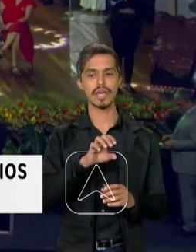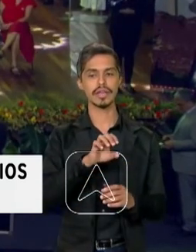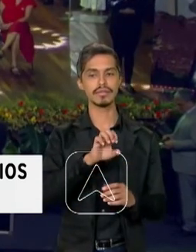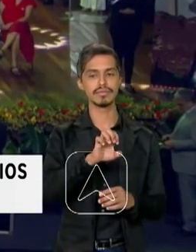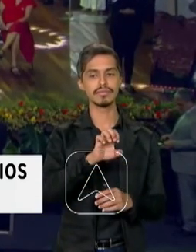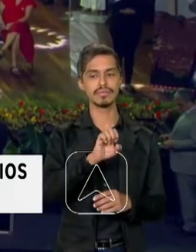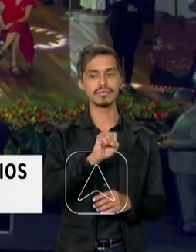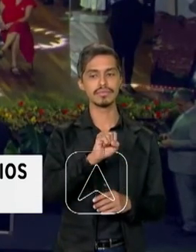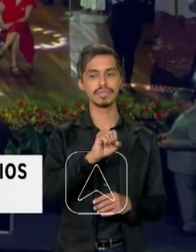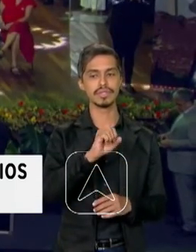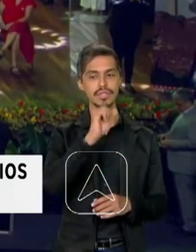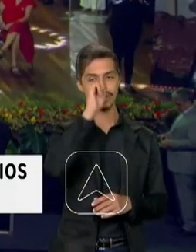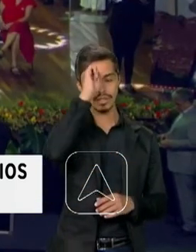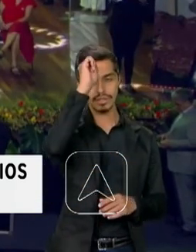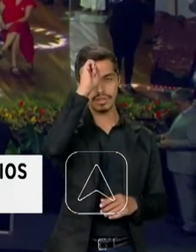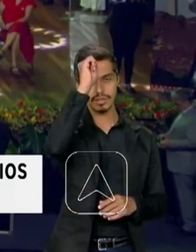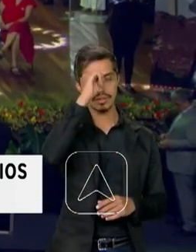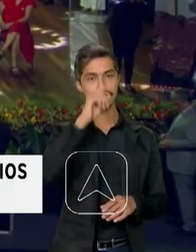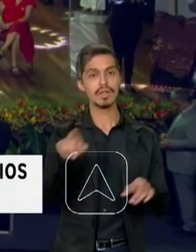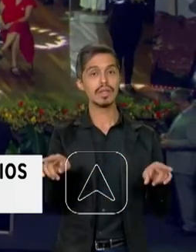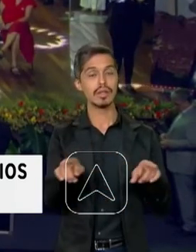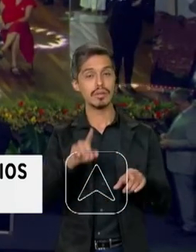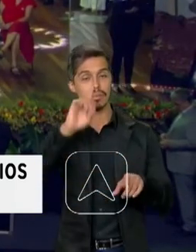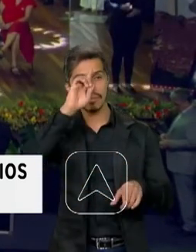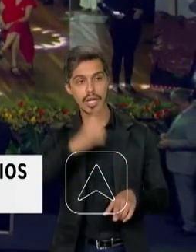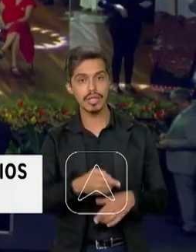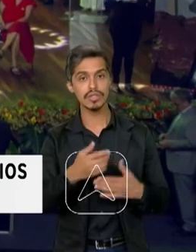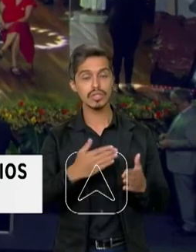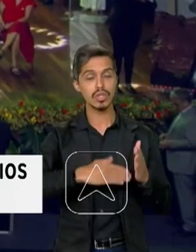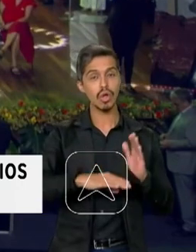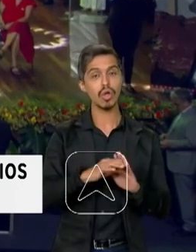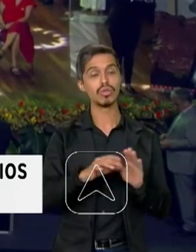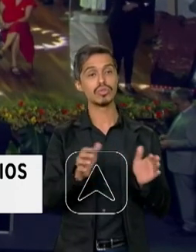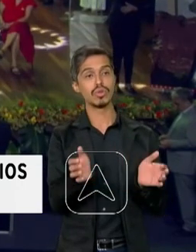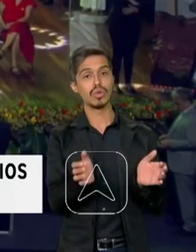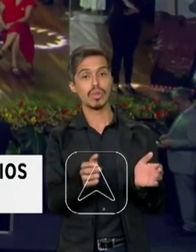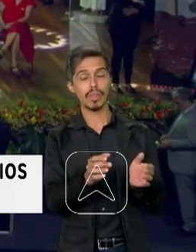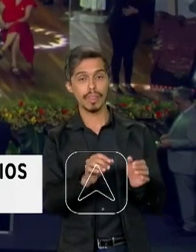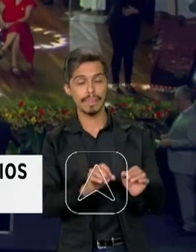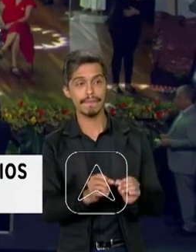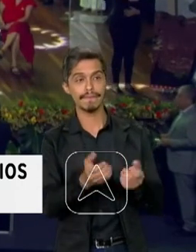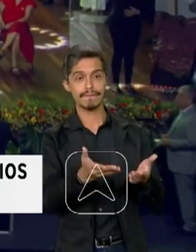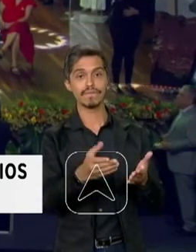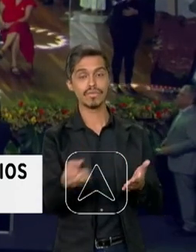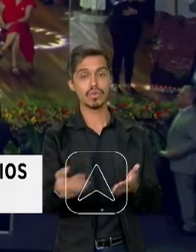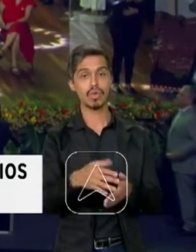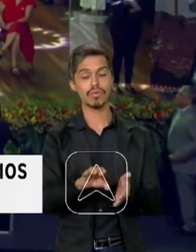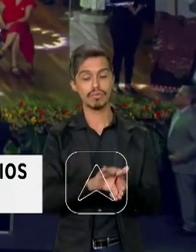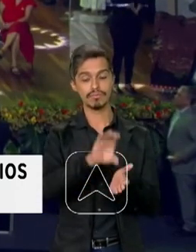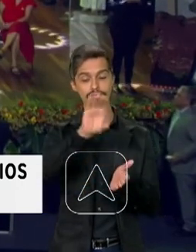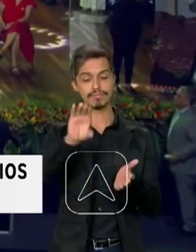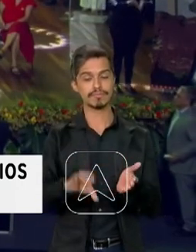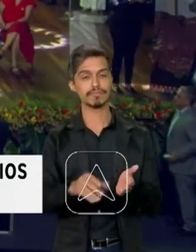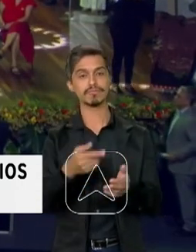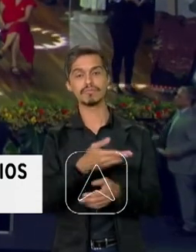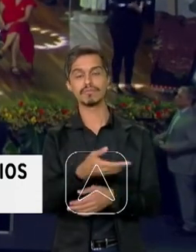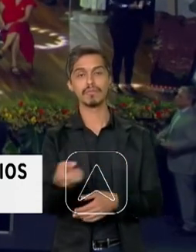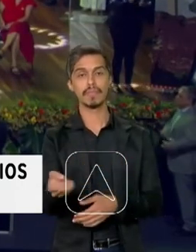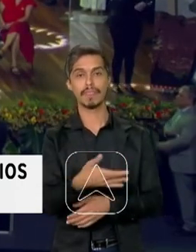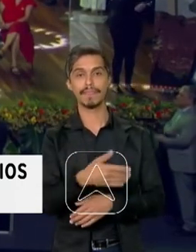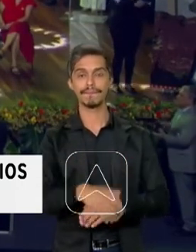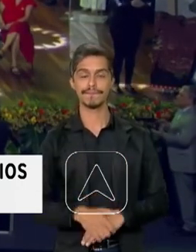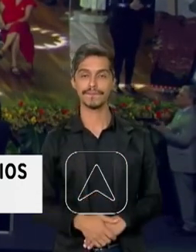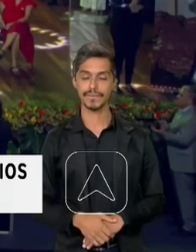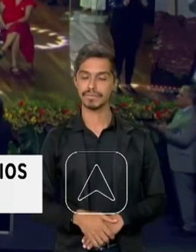governo autorizar a área para o porto Luís Correa o novo porto do estado para que a